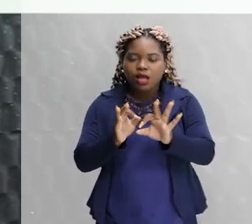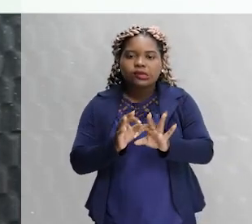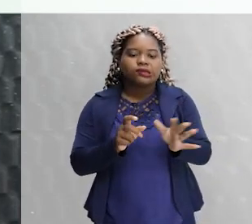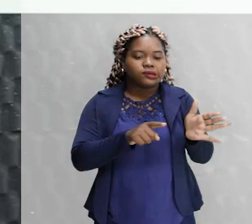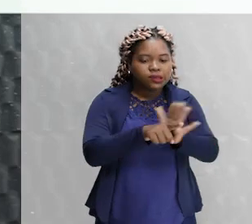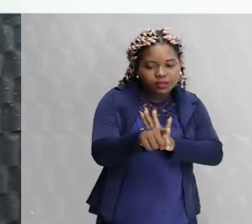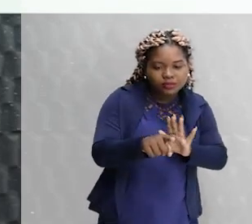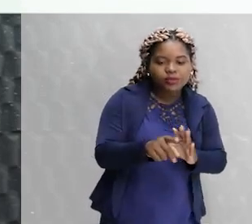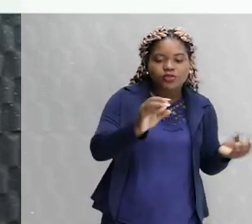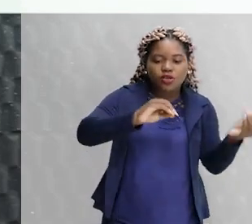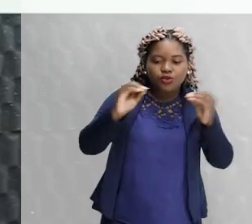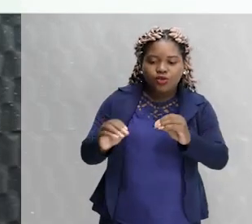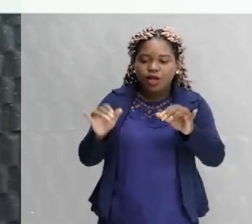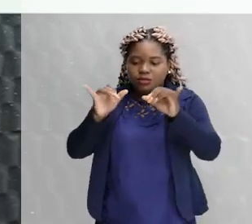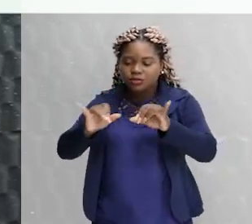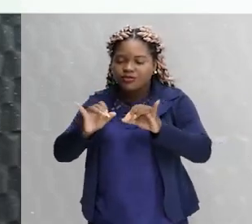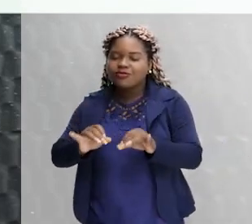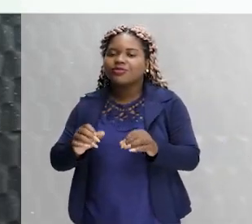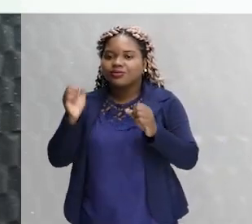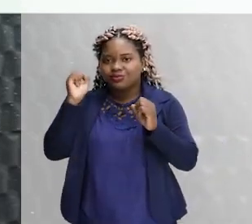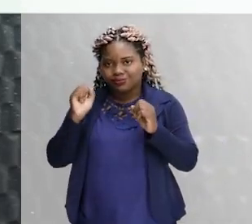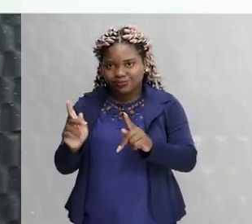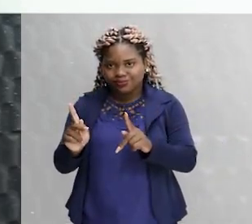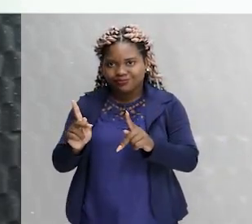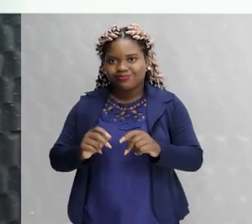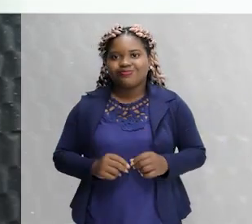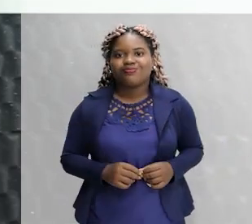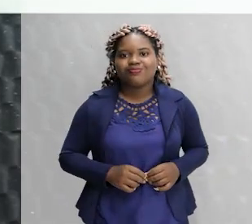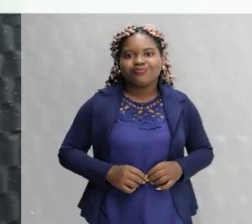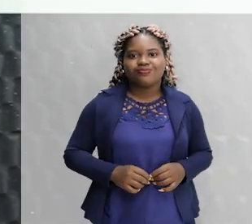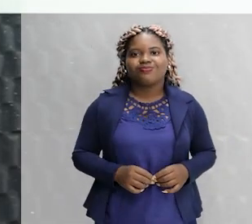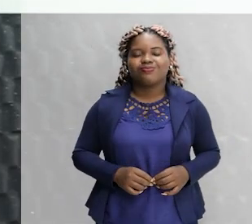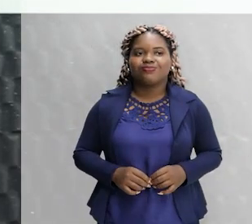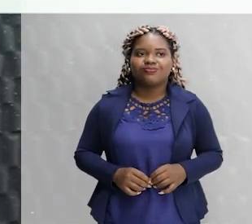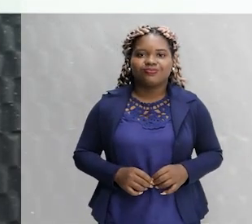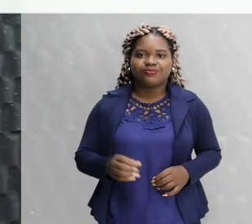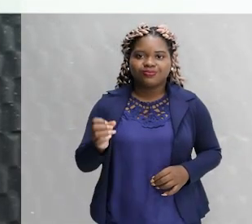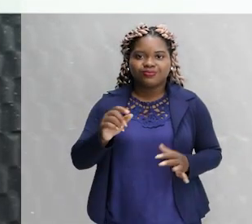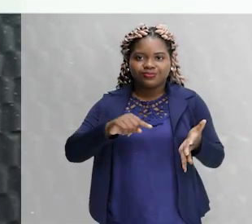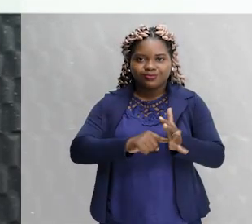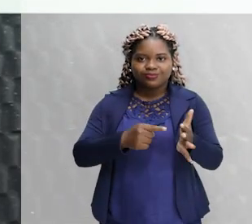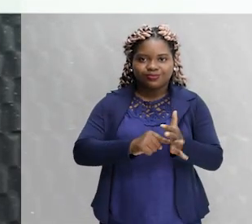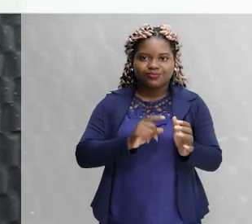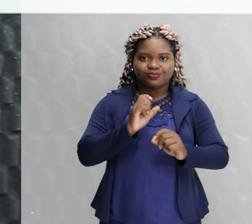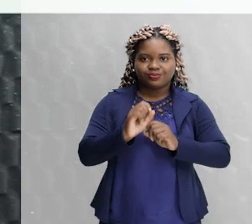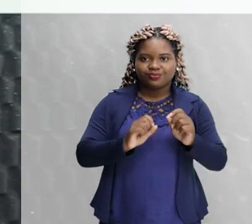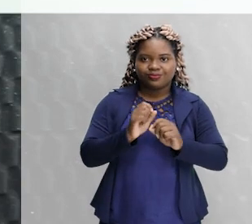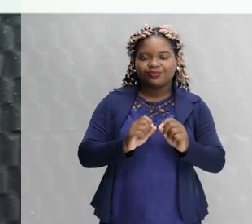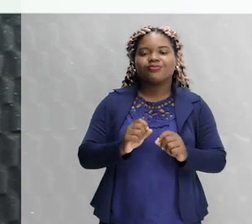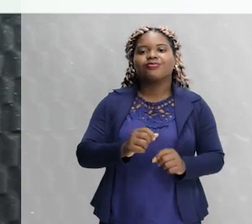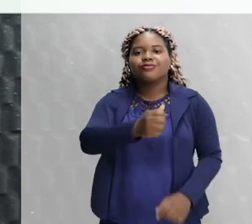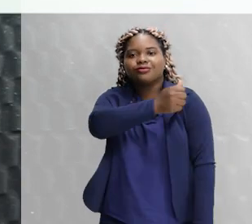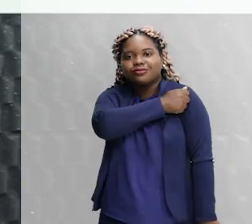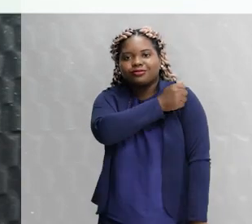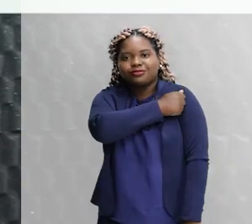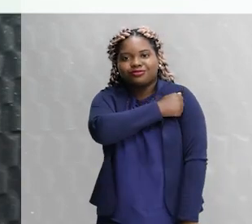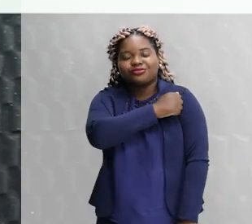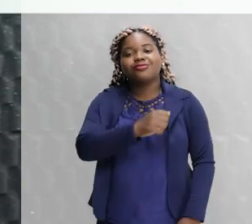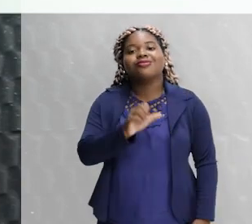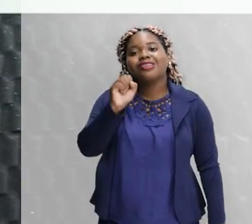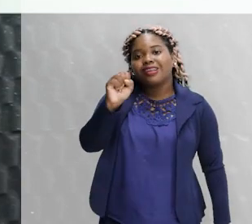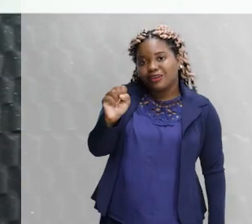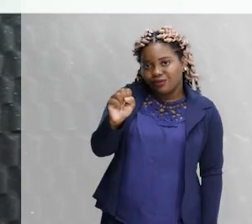aqui as nossas informações. Tá? Então, as notas. As notas. Ele